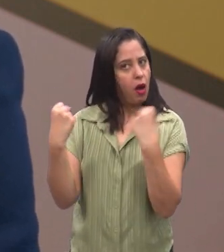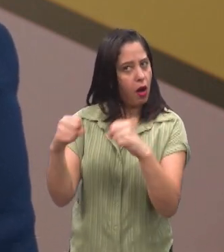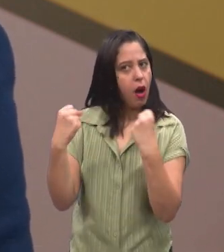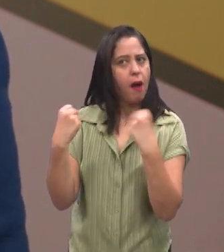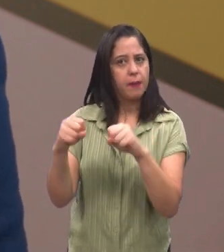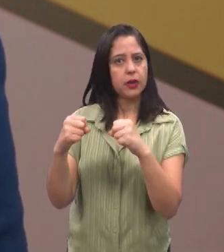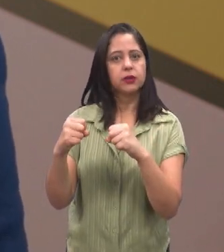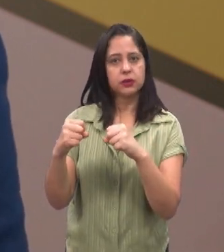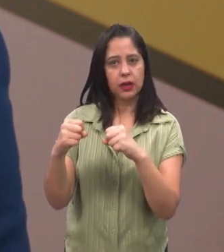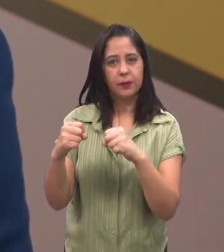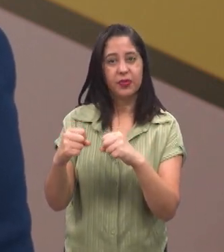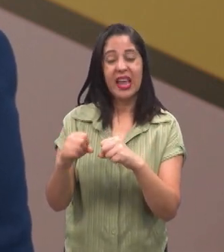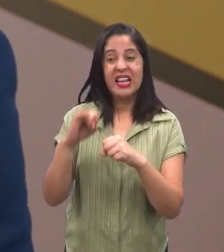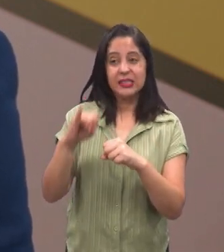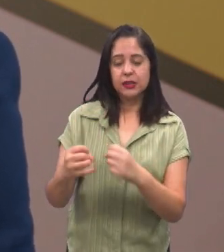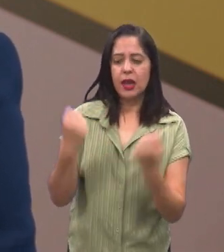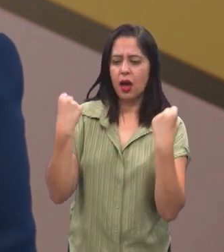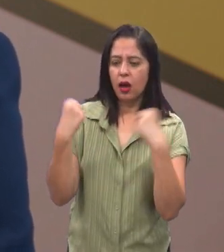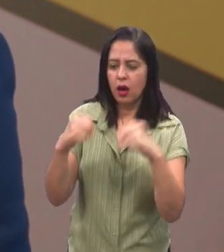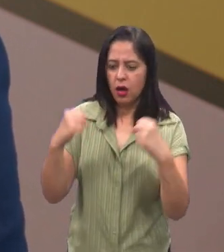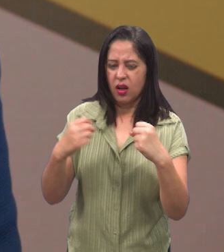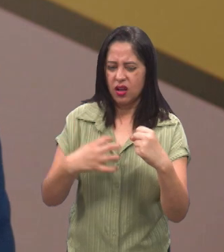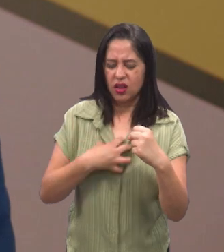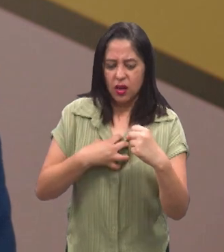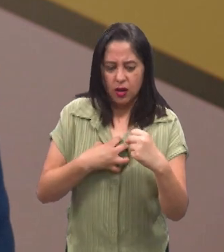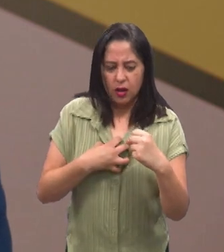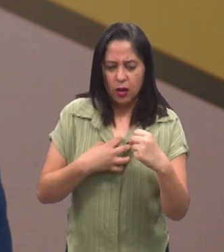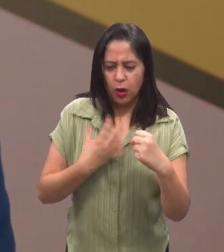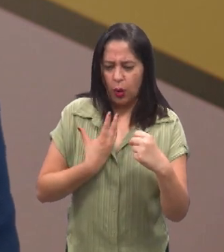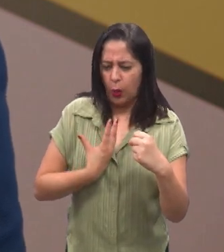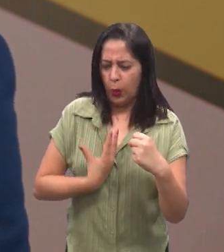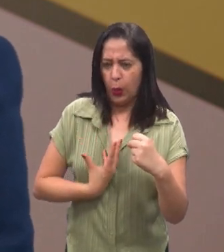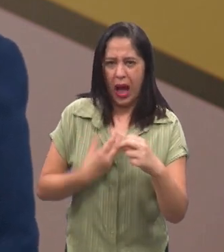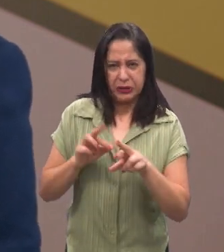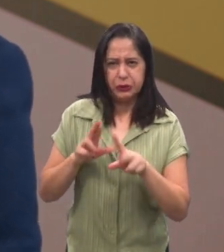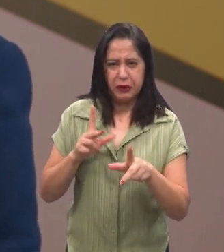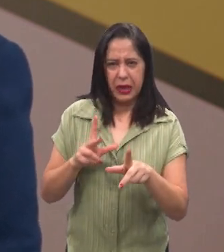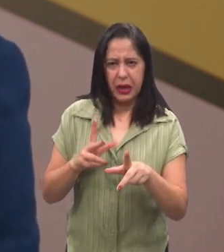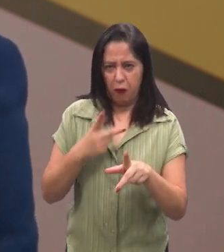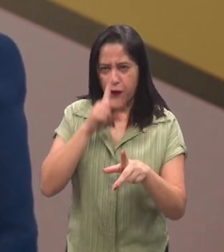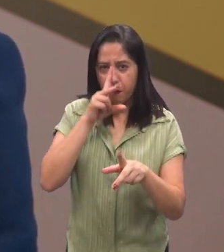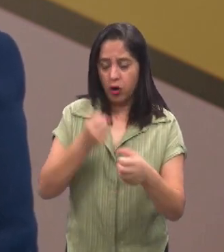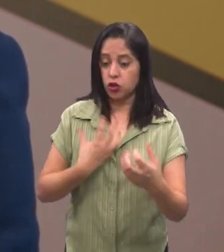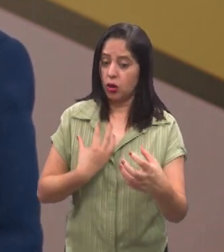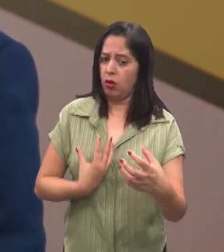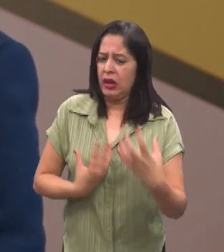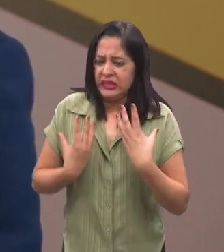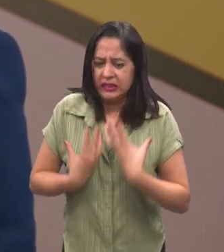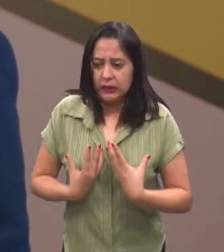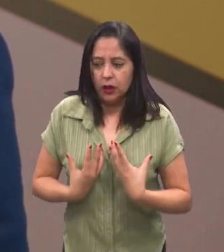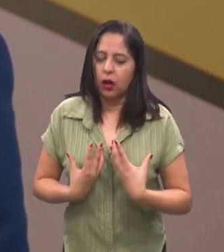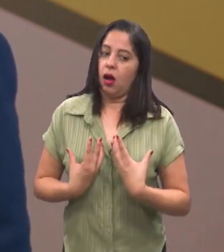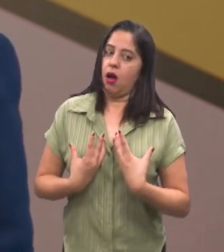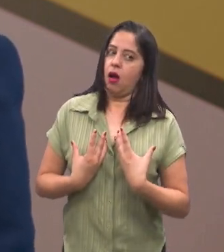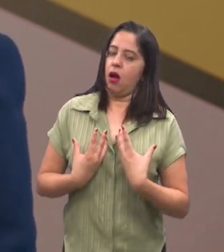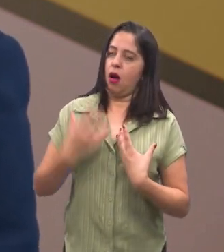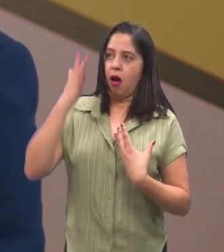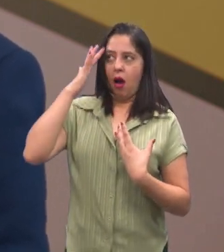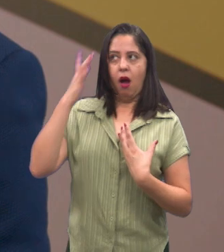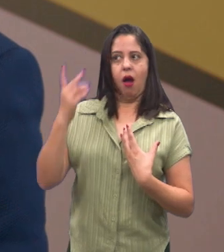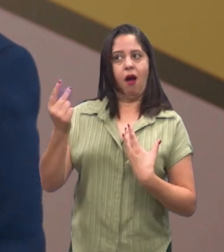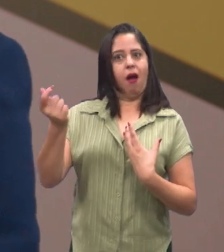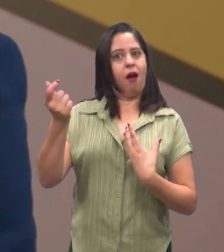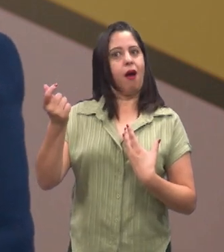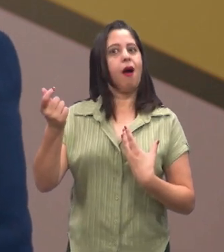E, durante uma prática, se ela sentir um cansaço desproporcional ao que ela está acostumado a ter, opa, tem alguma coisa errada aqui.